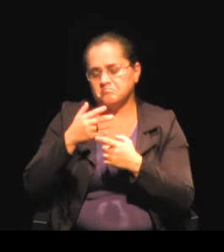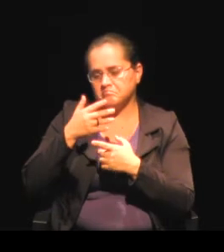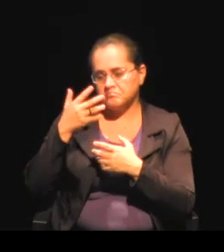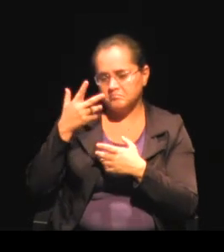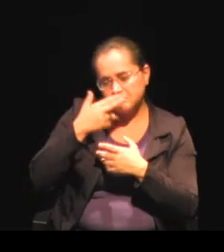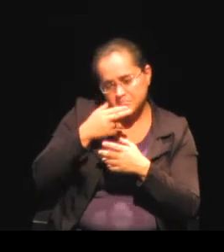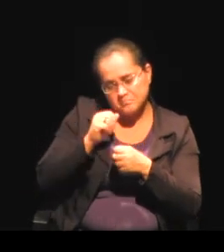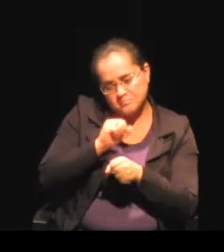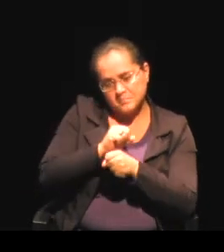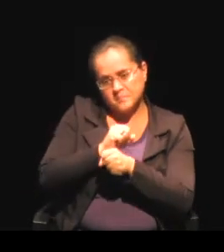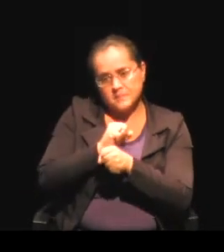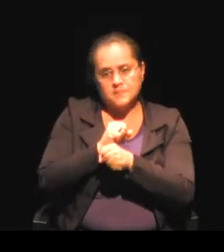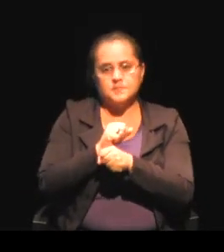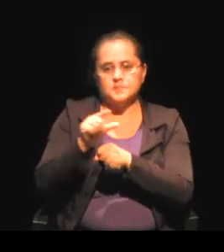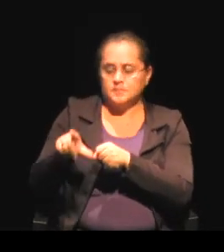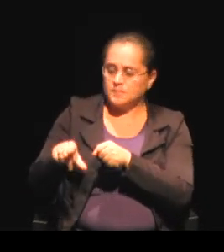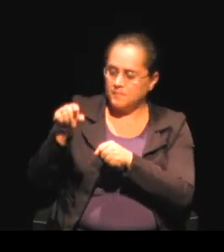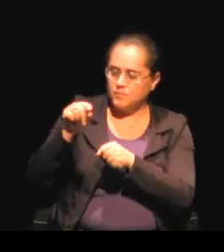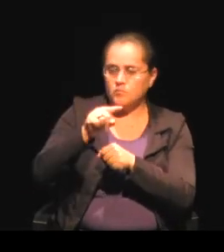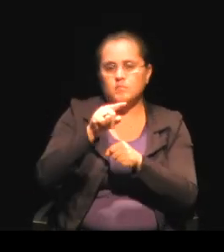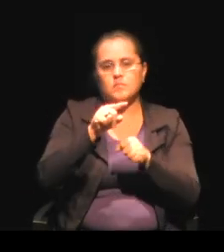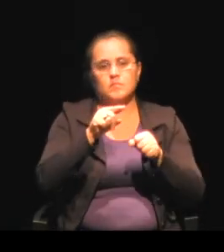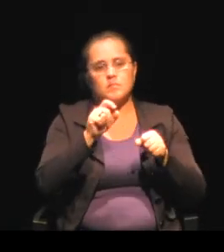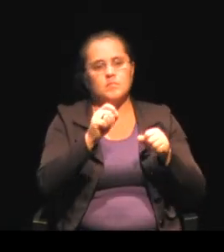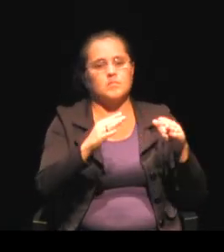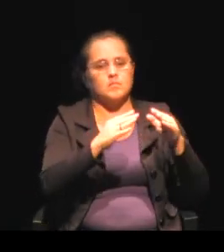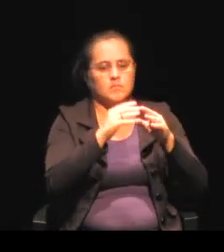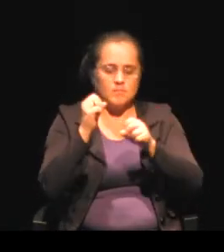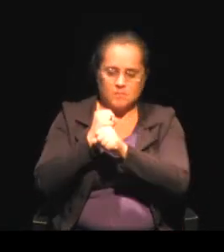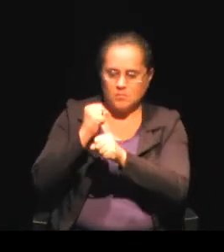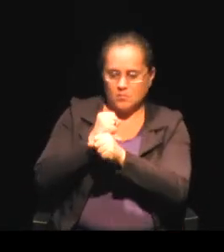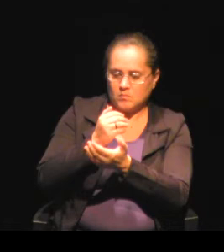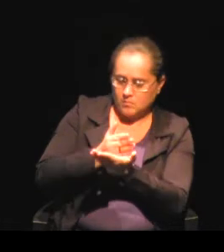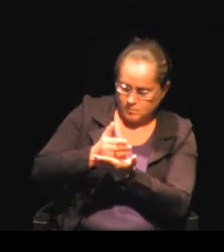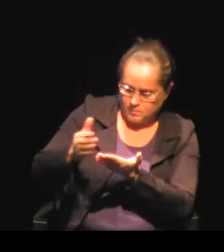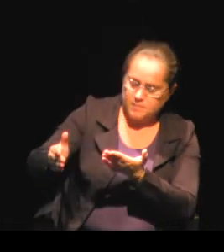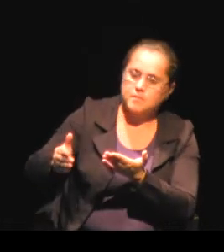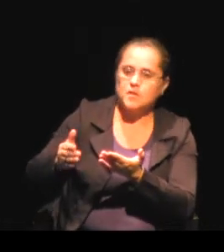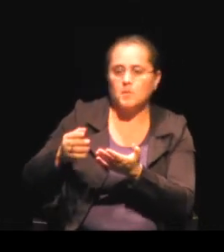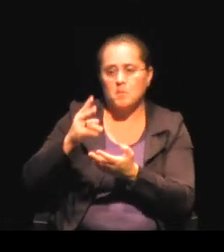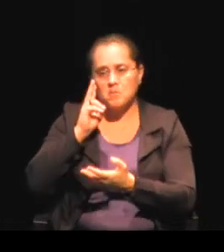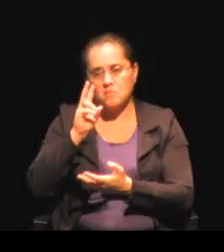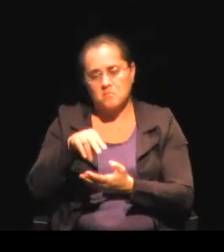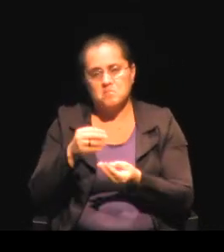parece que tem uma licitação aí já na rua. Eu acho que já está até escolhida a construtora. A gente está aguardando o